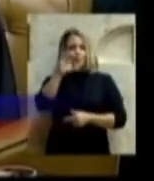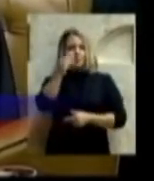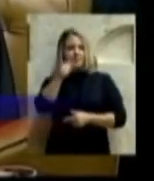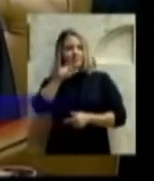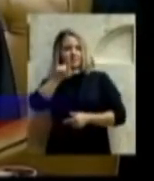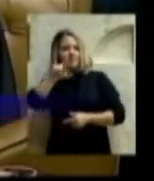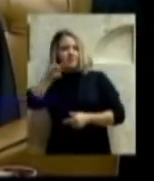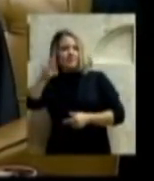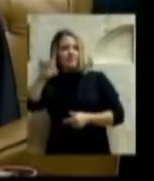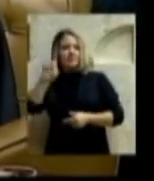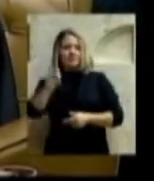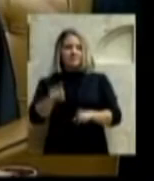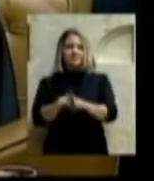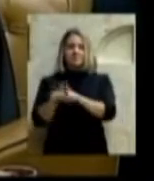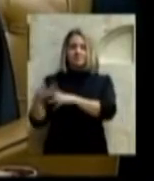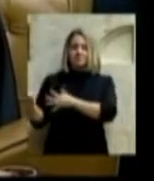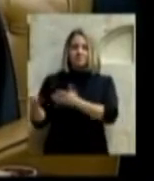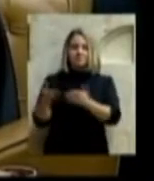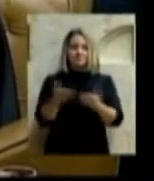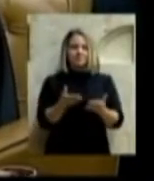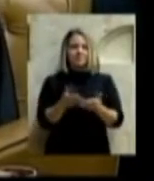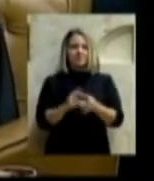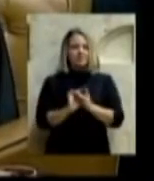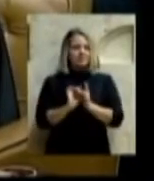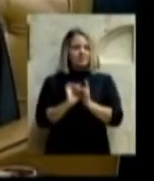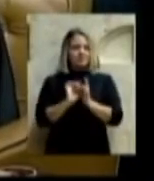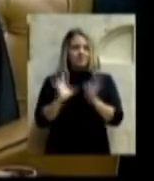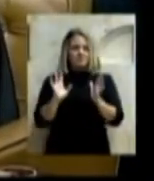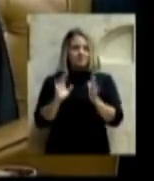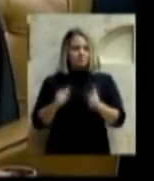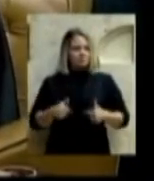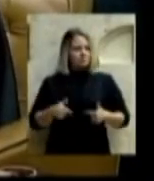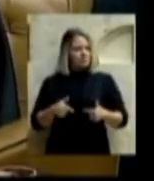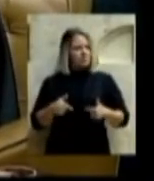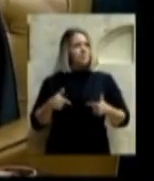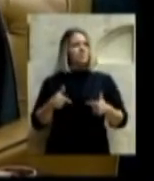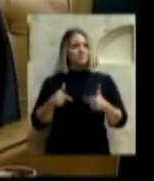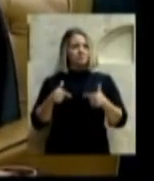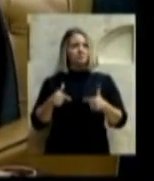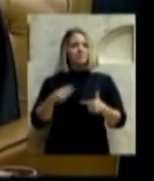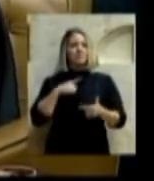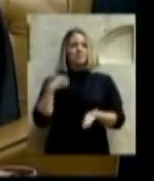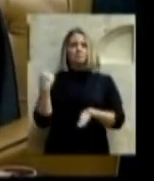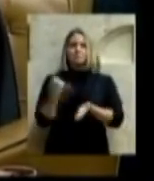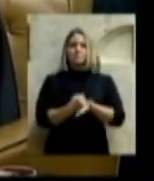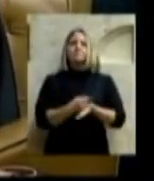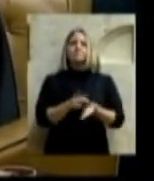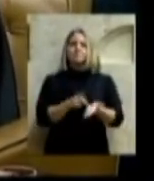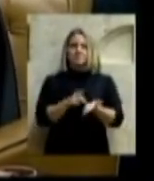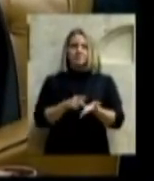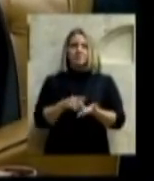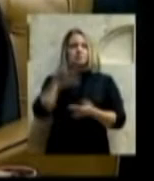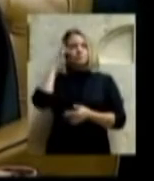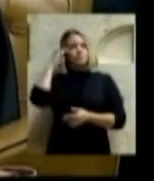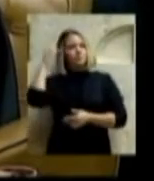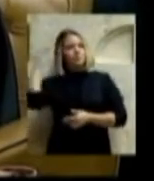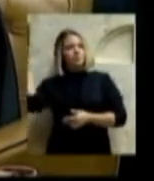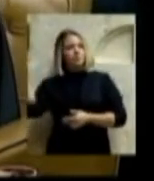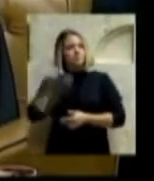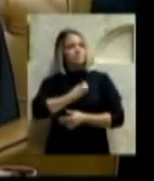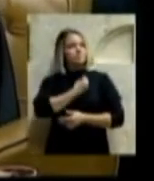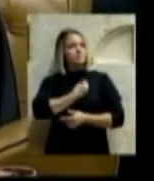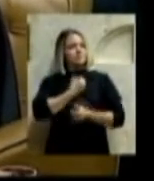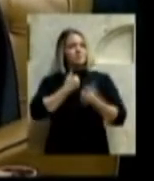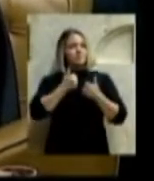um poder judiciário probo, independente, ativo e legitimado. Sonhe como sonhou Mandela